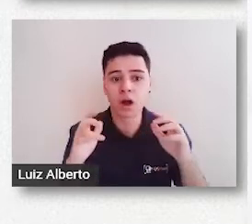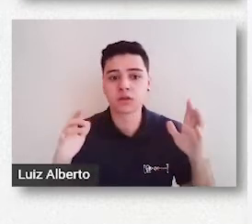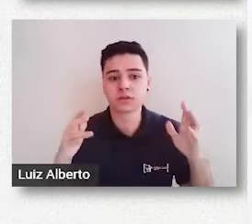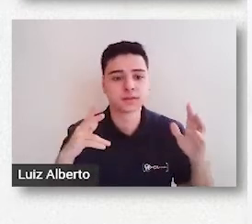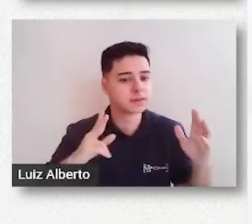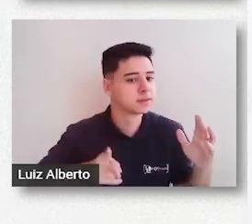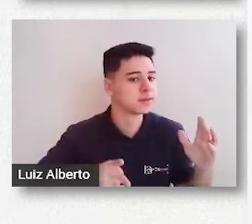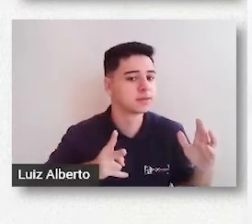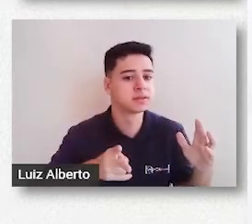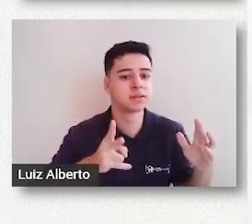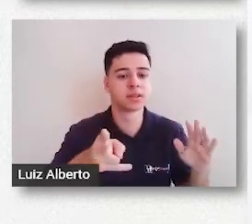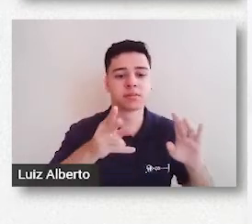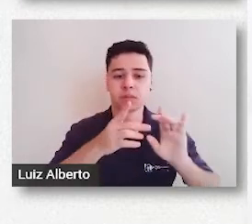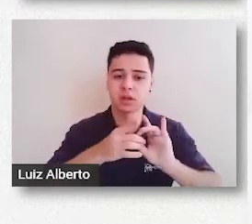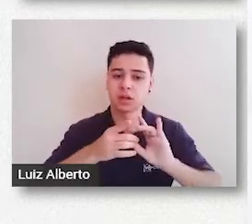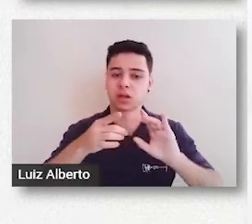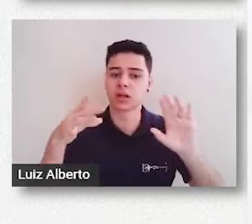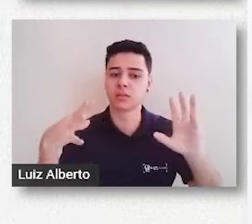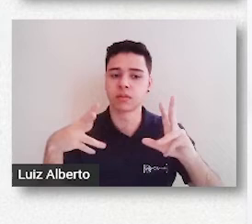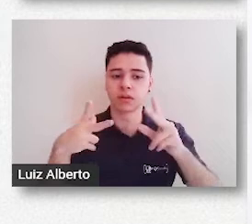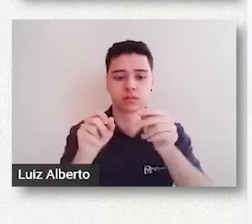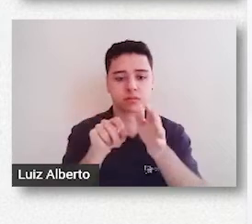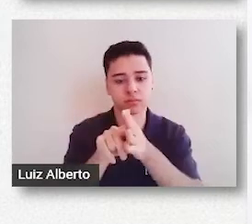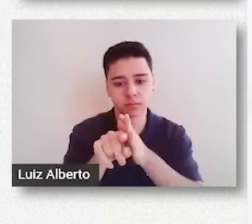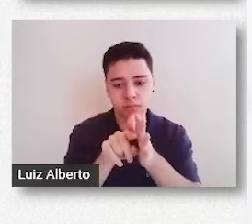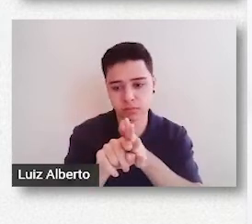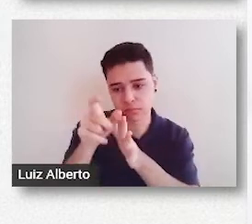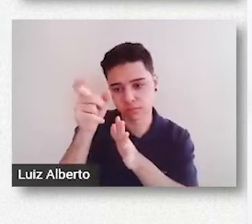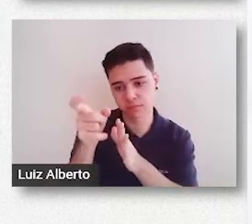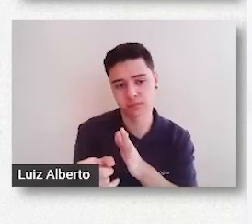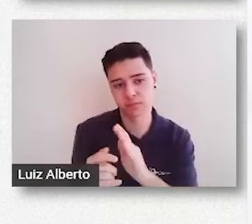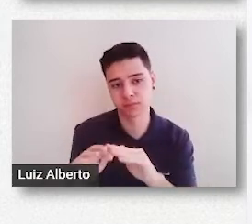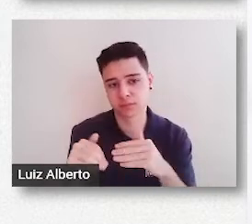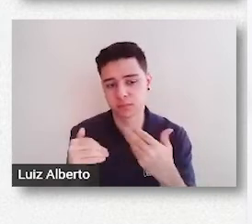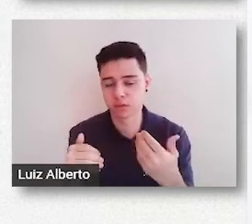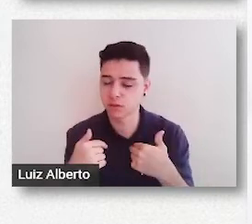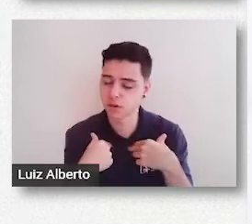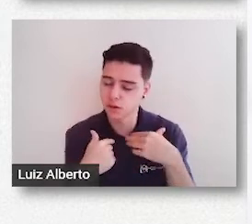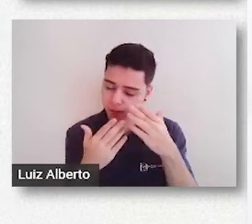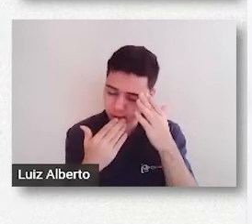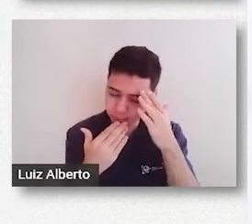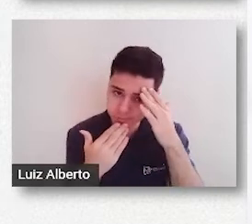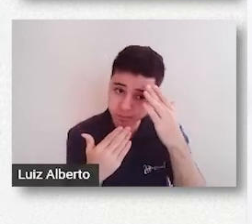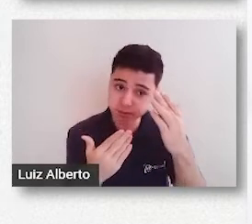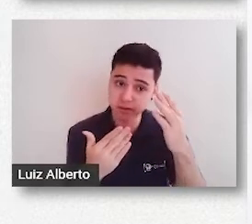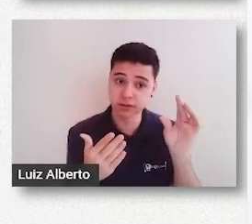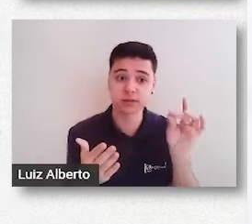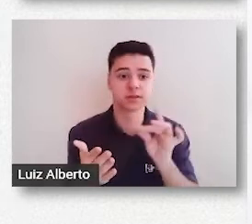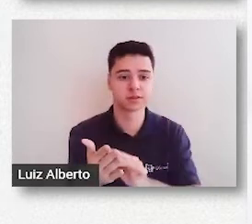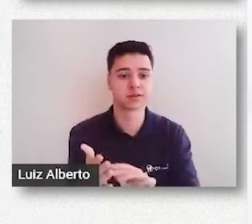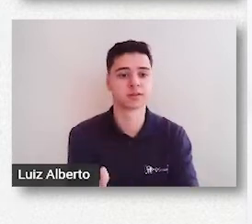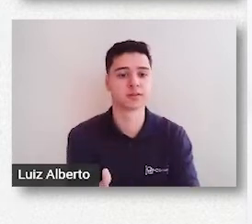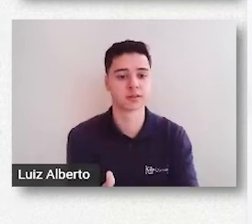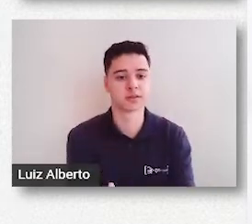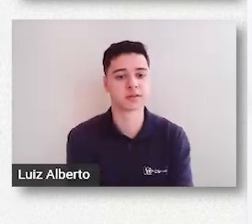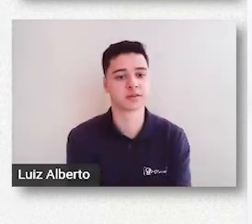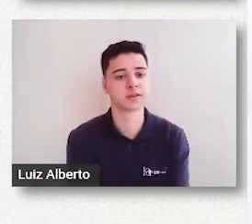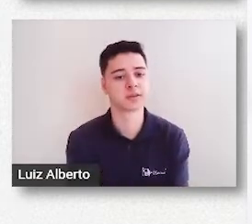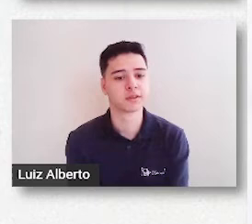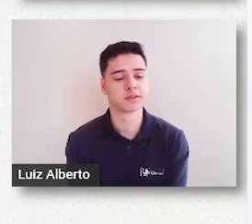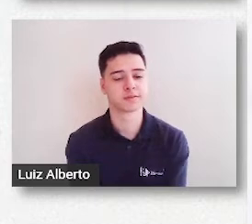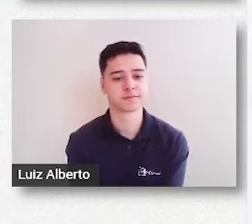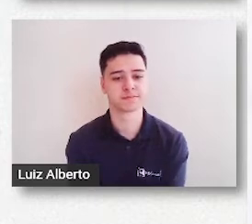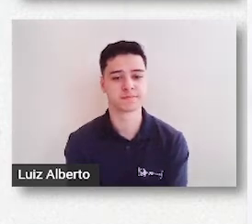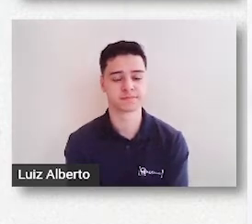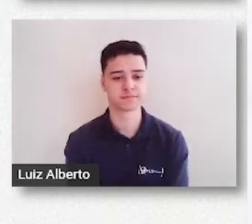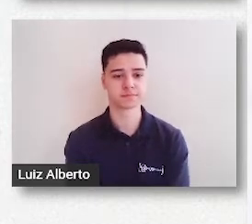muito aberta para pesquisadores, né? Então, já gostaria de agradecer demais desde agora, tá bom, pessoal? Então, aqui